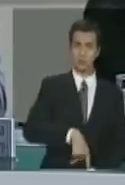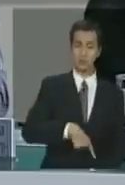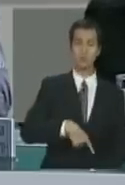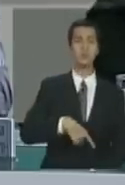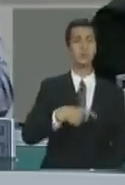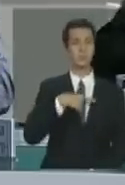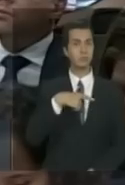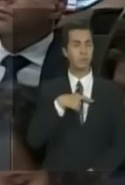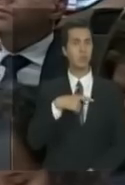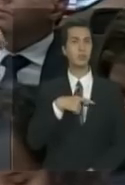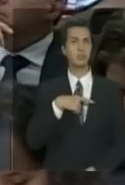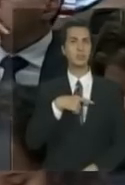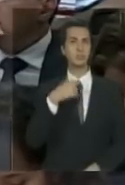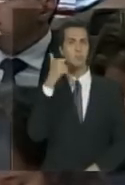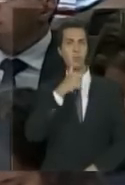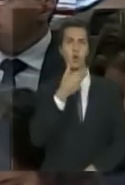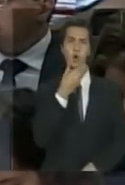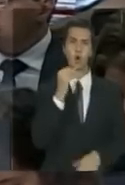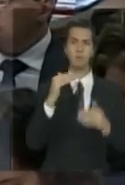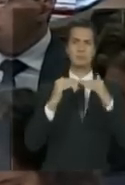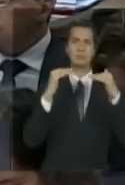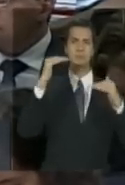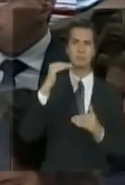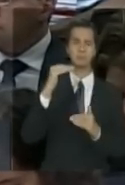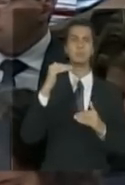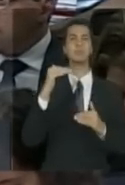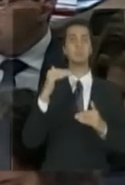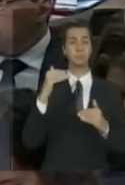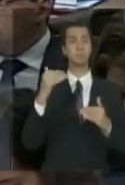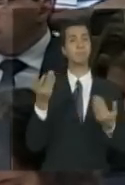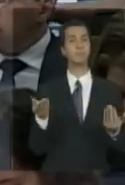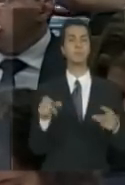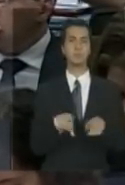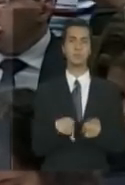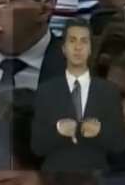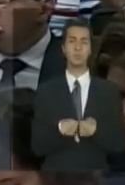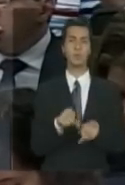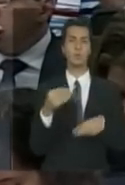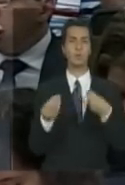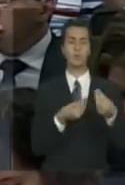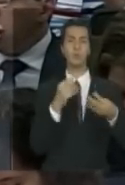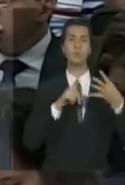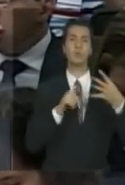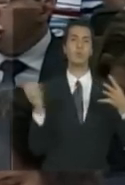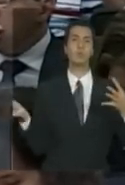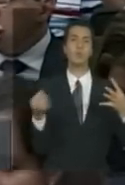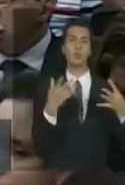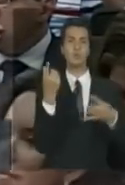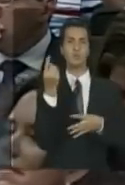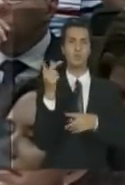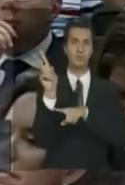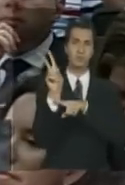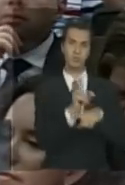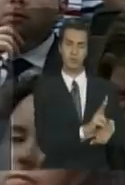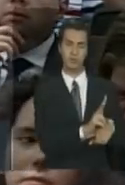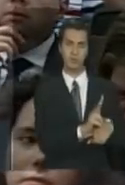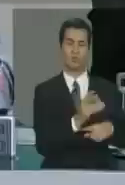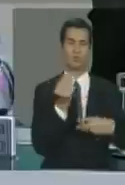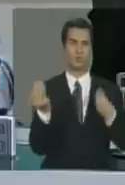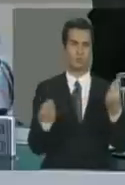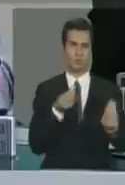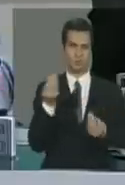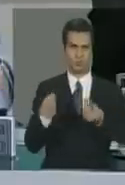importantes que devem estar colocadas, e a discussão sobre novos mecanismos de financiamento. É claro que o que